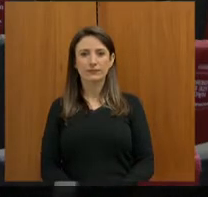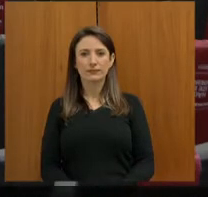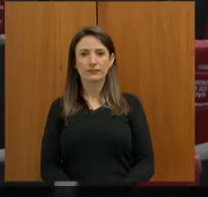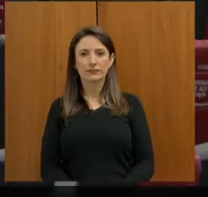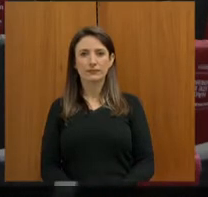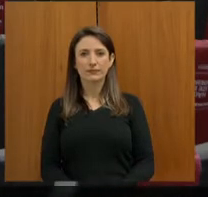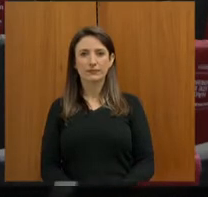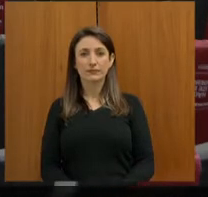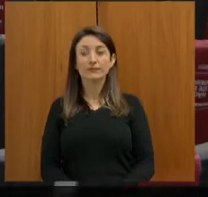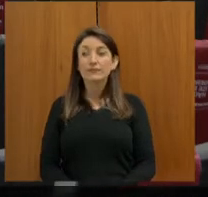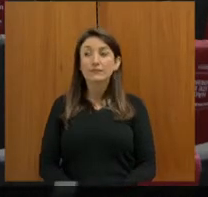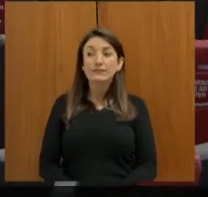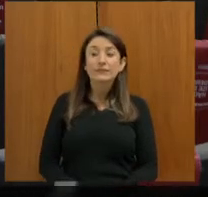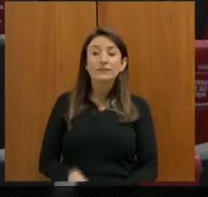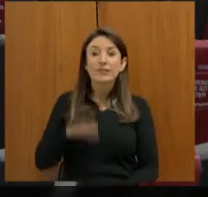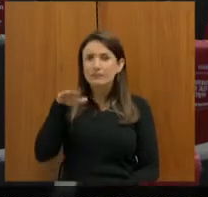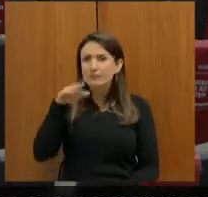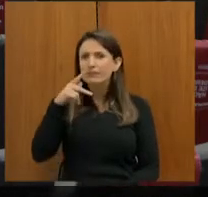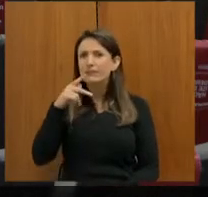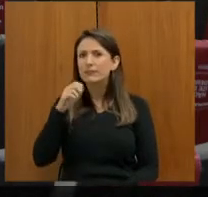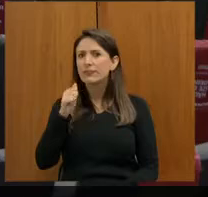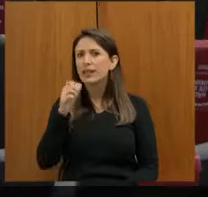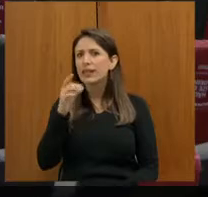a Doutora Patrícia